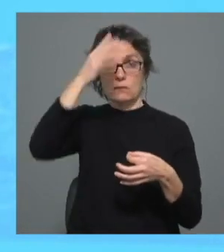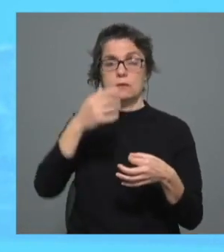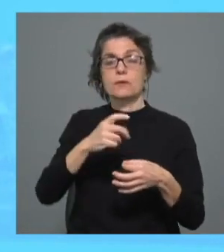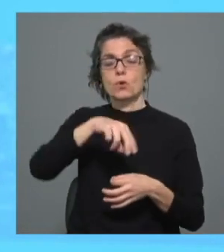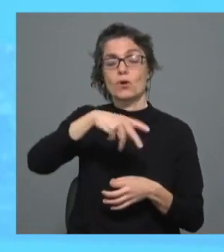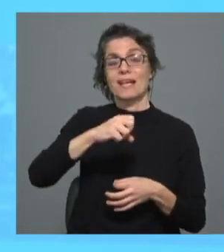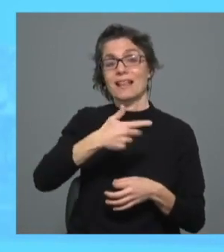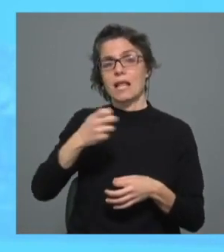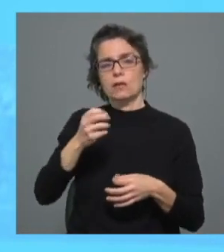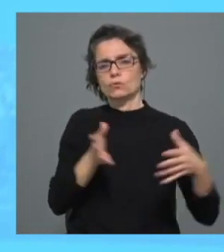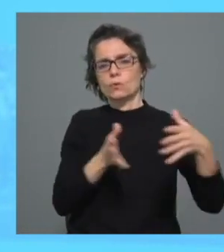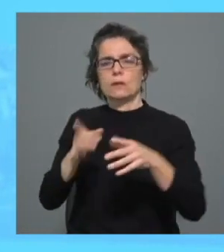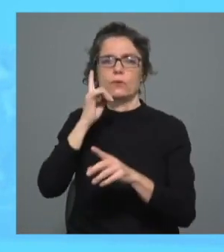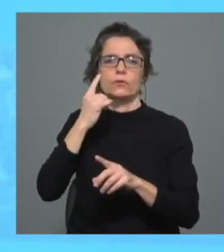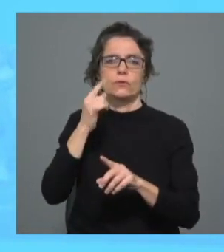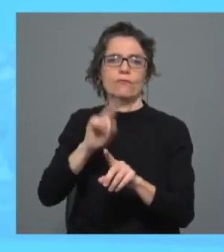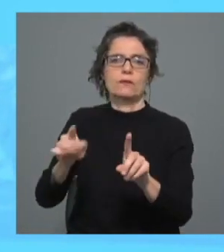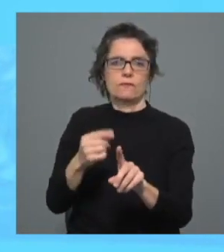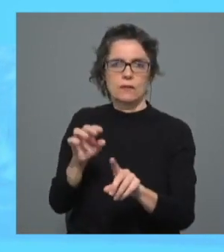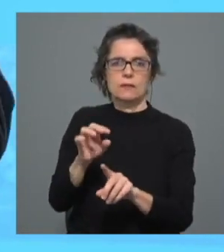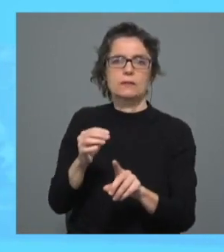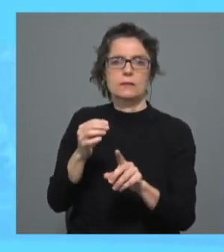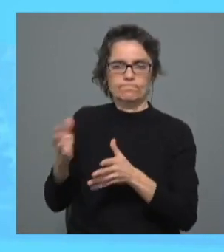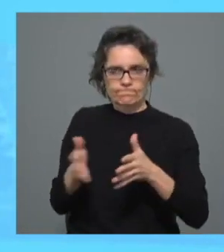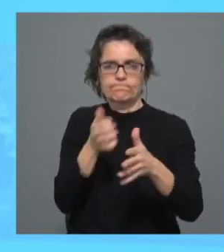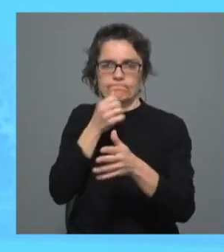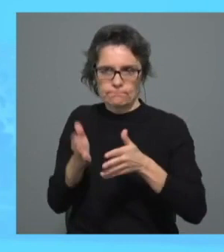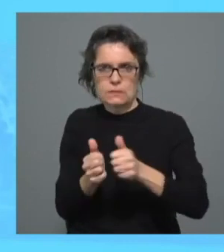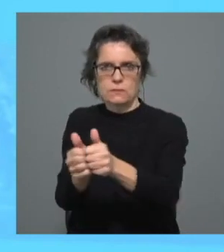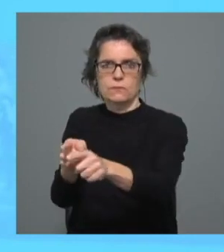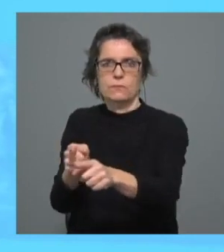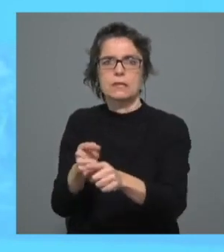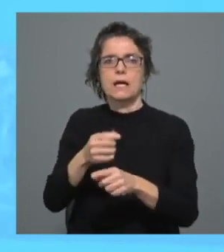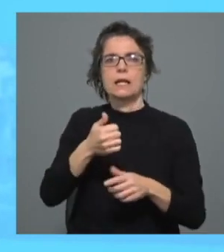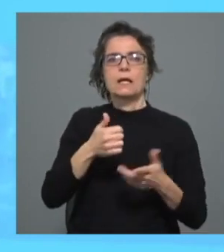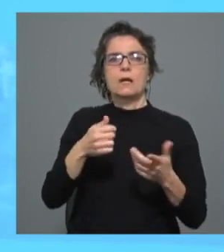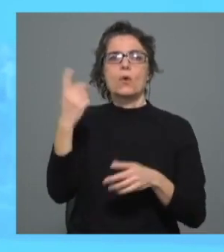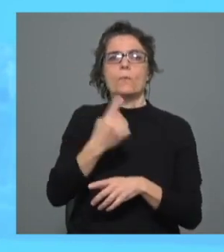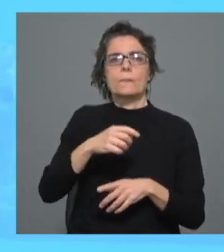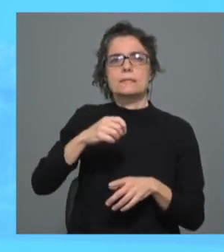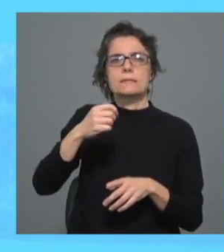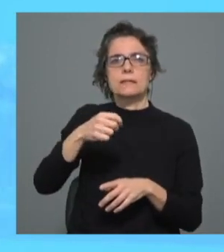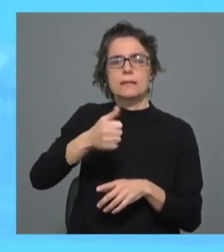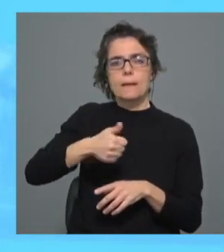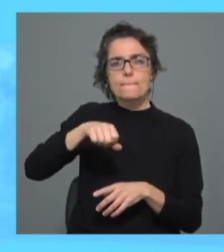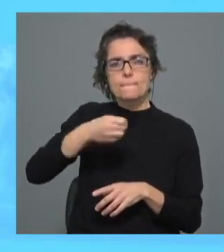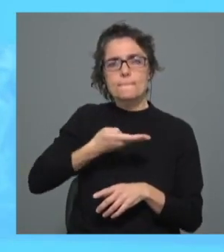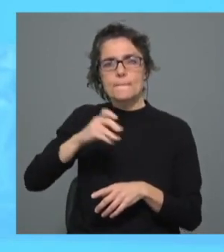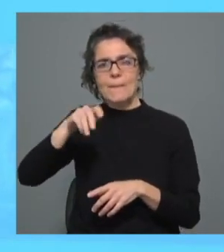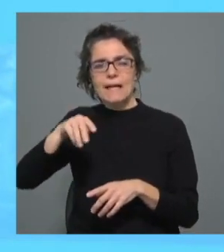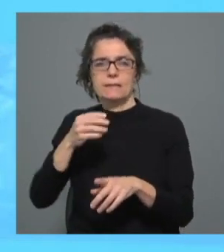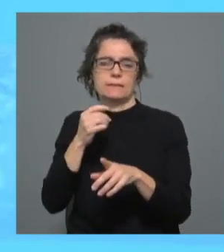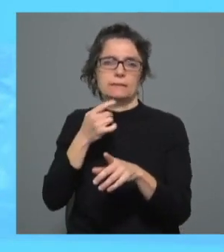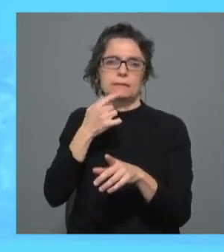diferente. Logo a seguir à posse de Biden fez um trajeto pela Europa, disse que a América estava de volta, etc. E